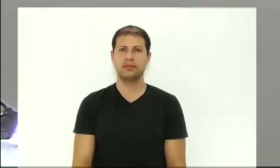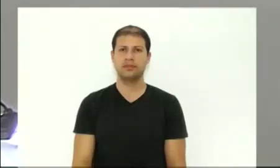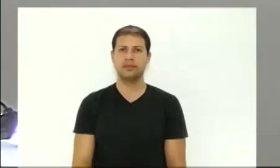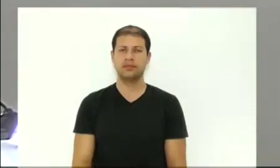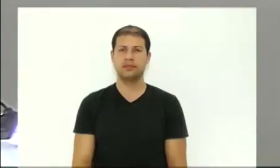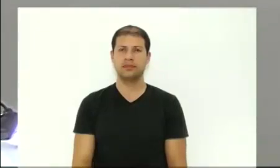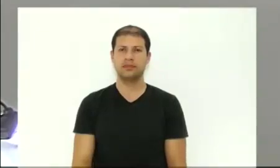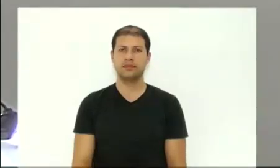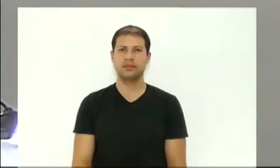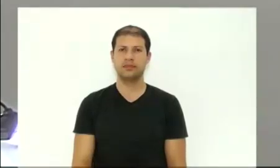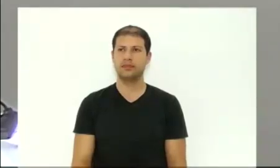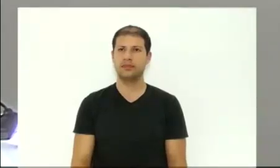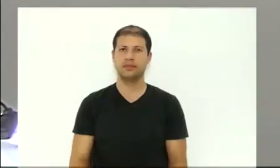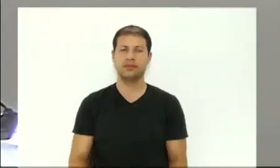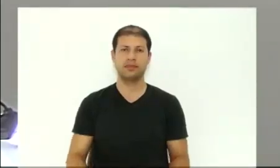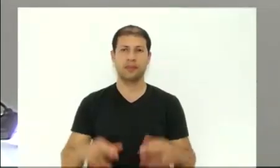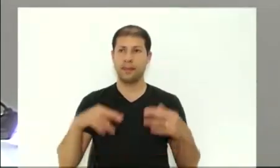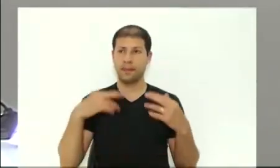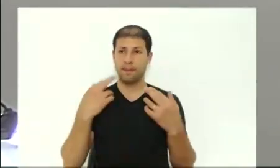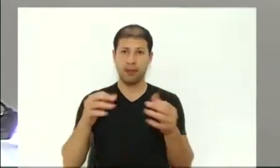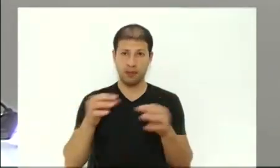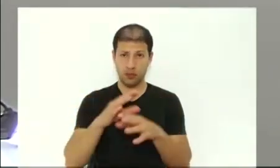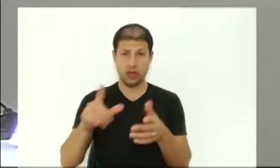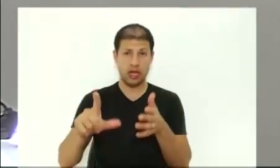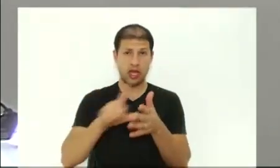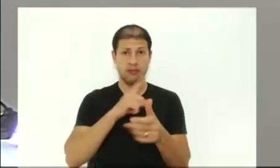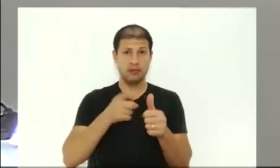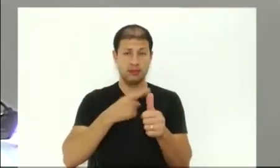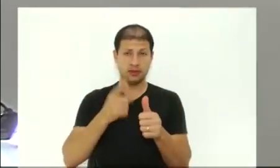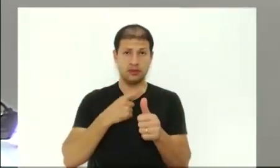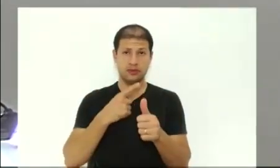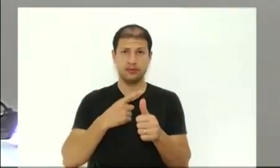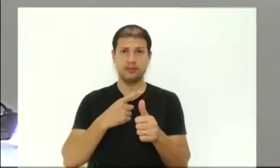Antes de encerrar a sessão ordinária,